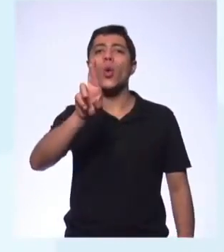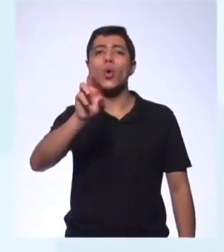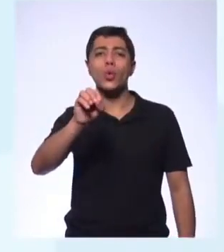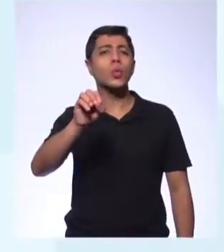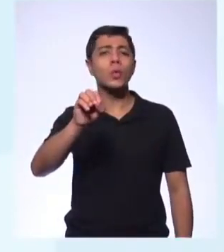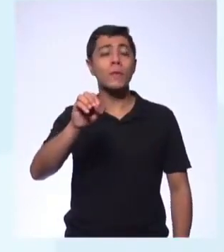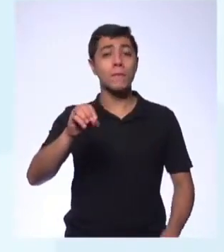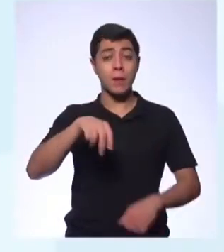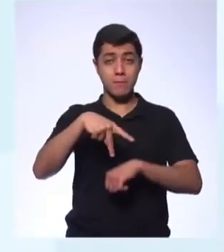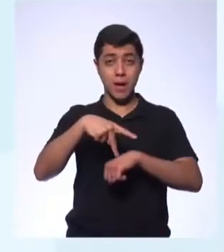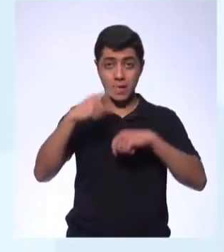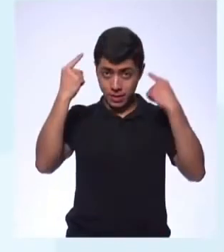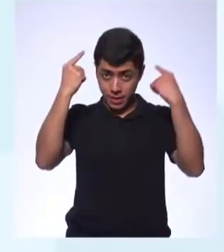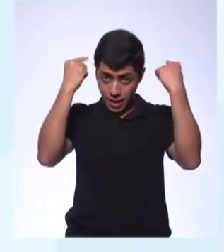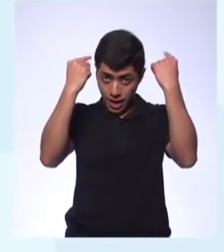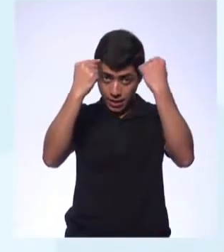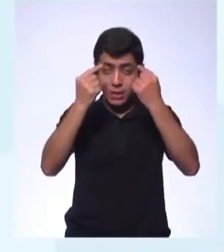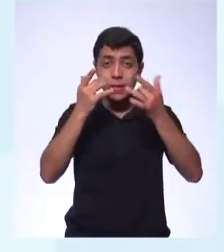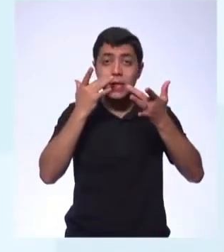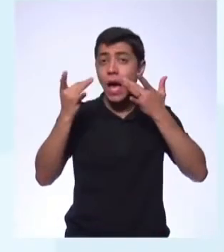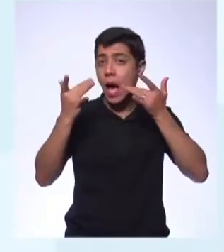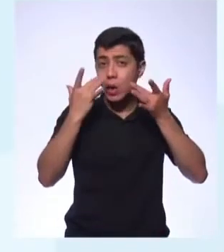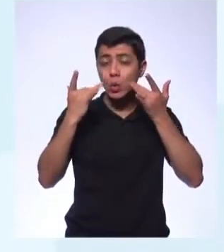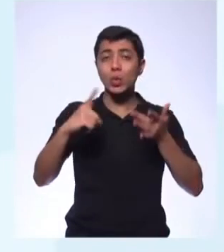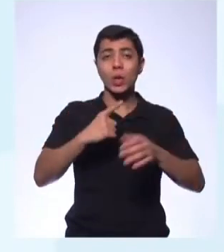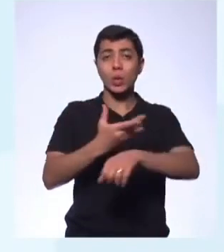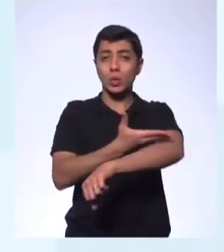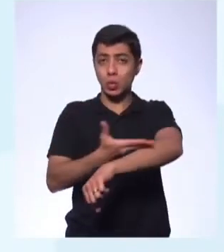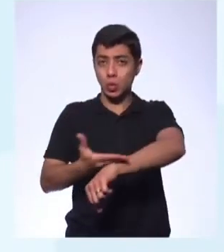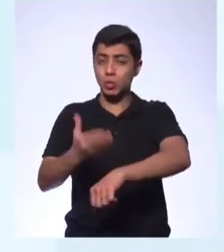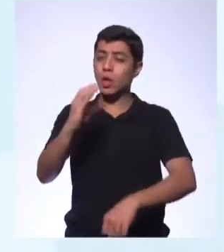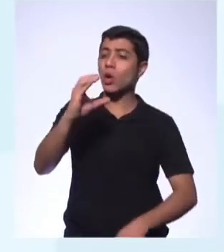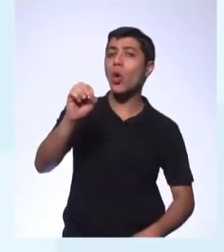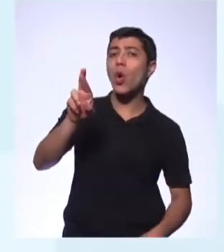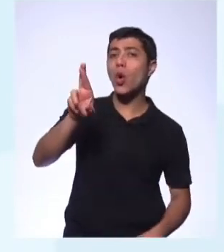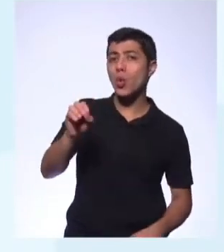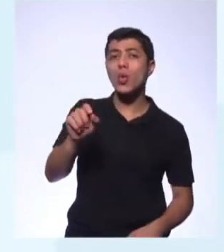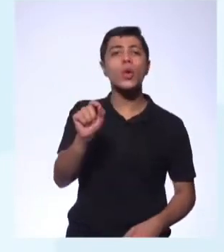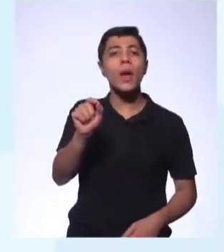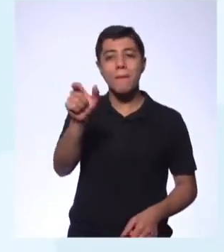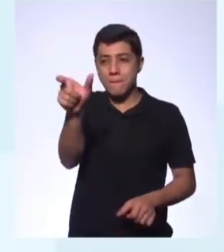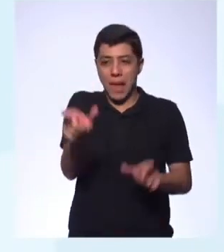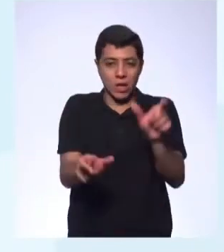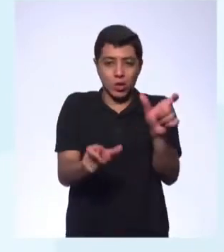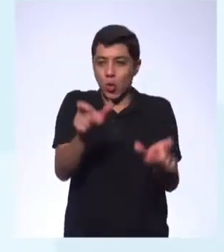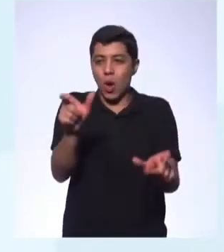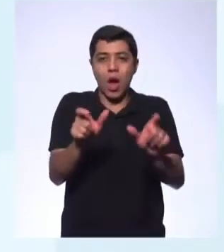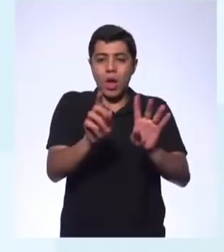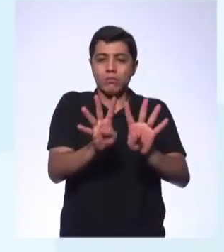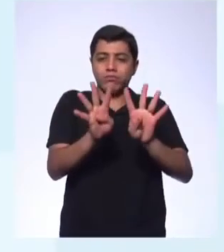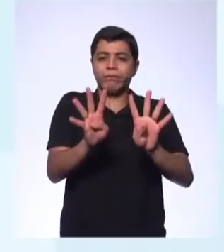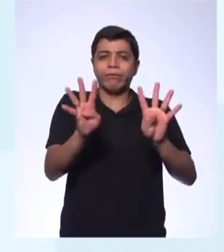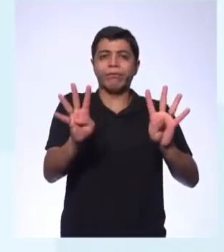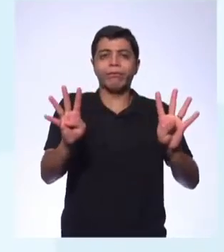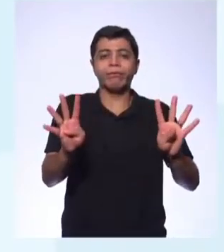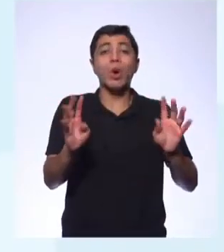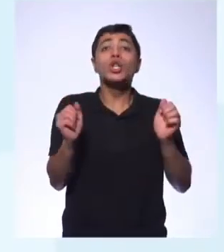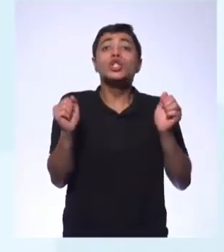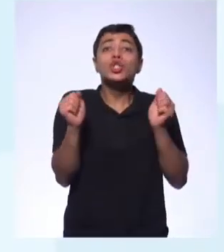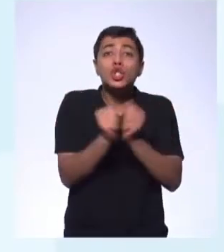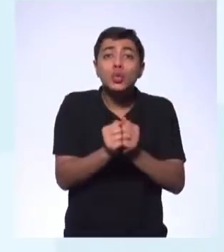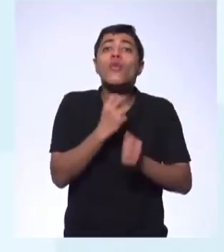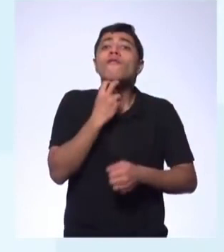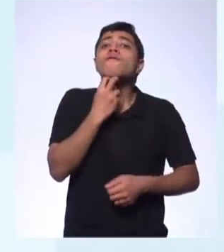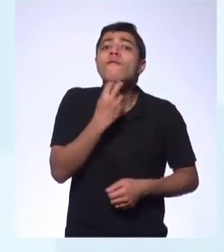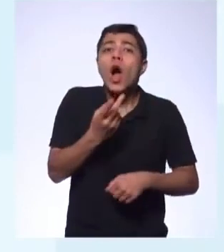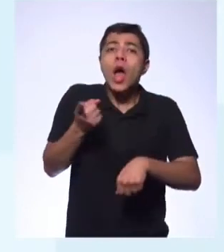clássico, era basicamente um conjunto de artistas que diziam suas falas em uníssono e por vezes dançavam, cantavam e